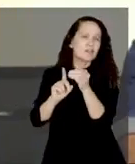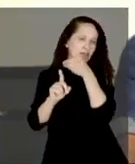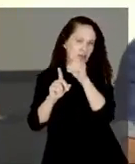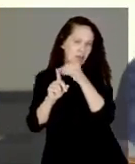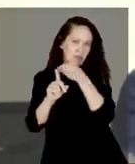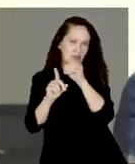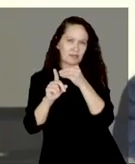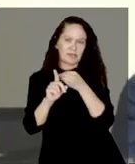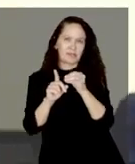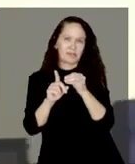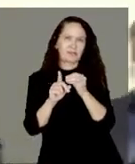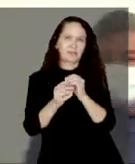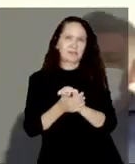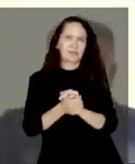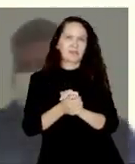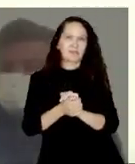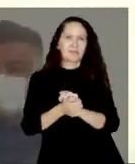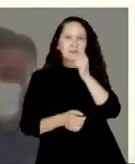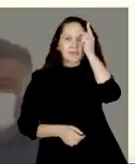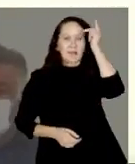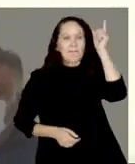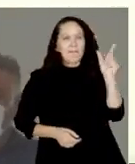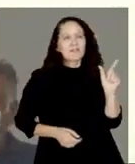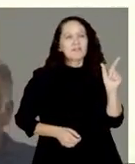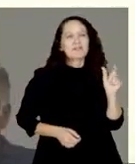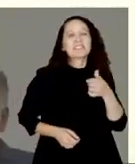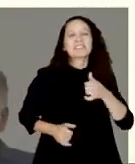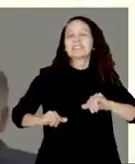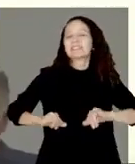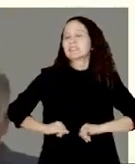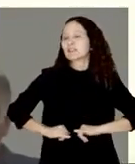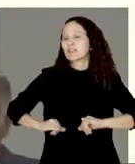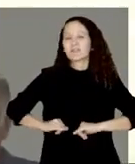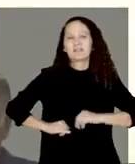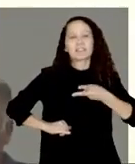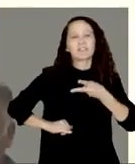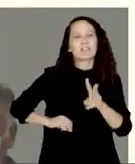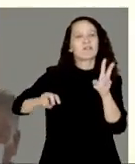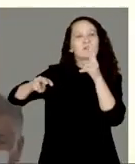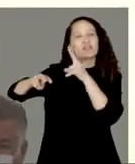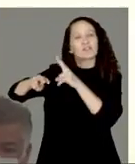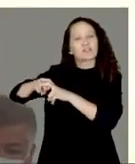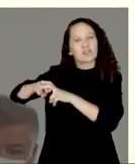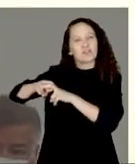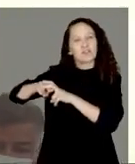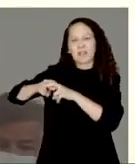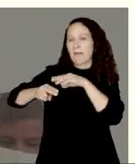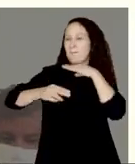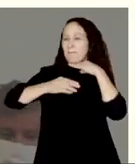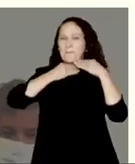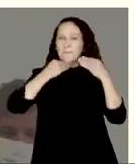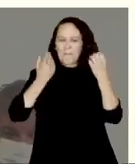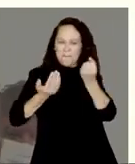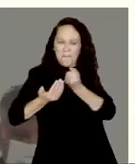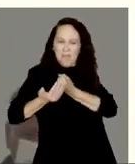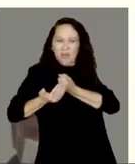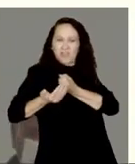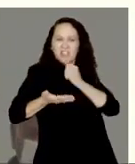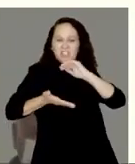oficial enaltece os que venceram e não os que foram derrotados.